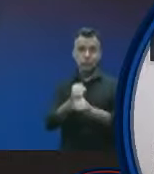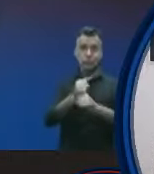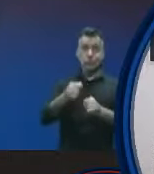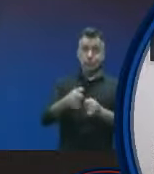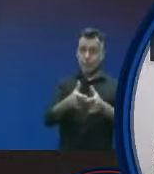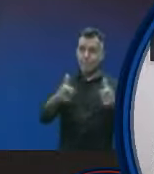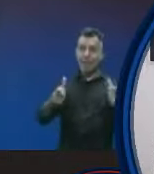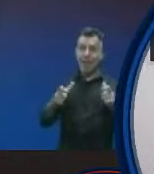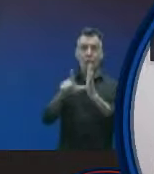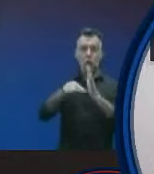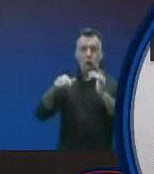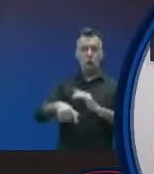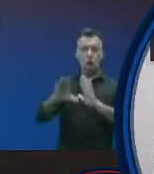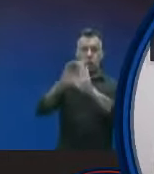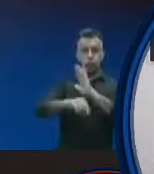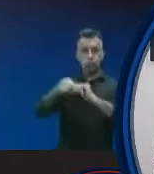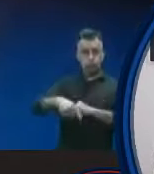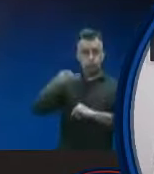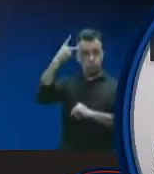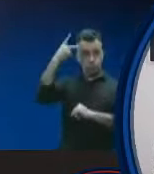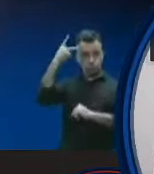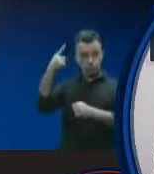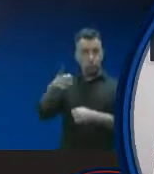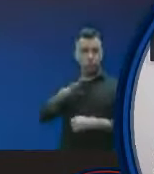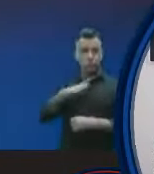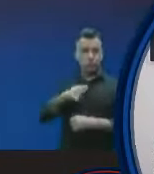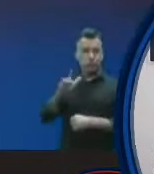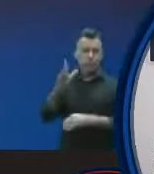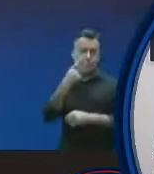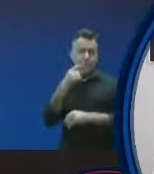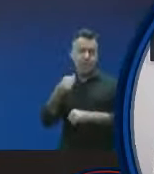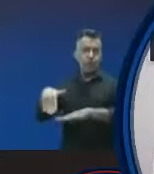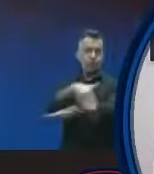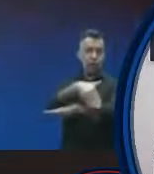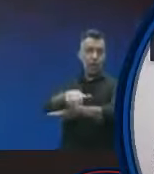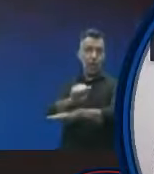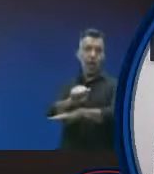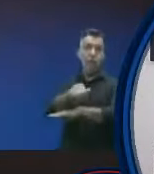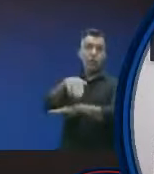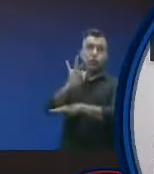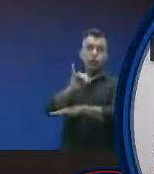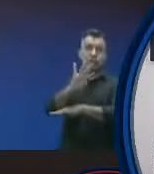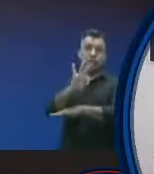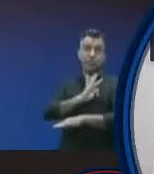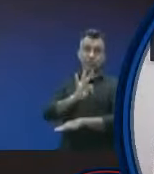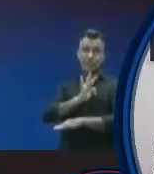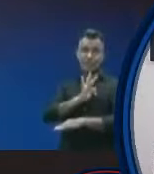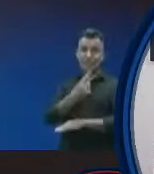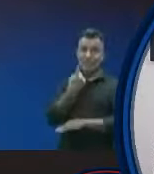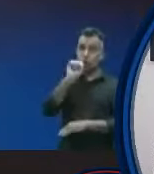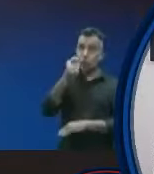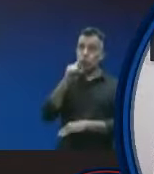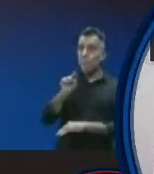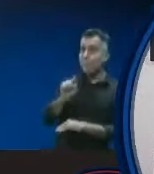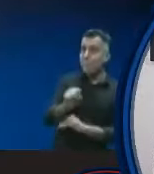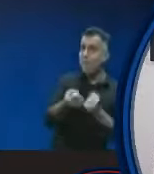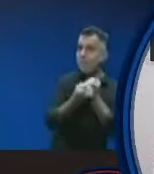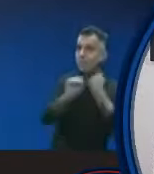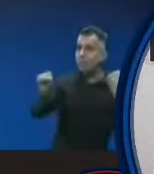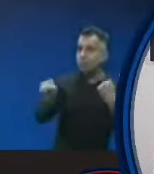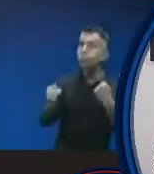mega loja conceito, na, Via, na cidade desculpa. De São Paulo, lá na Marginal Tietê, vai ter 18 mil metros